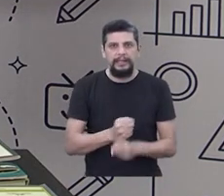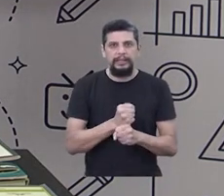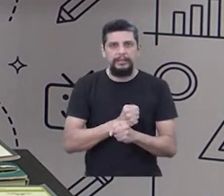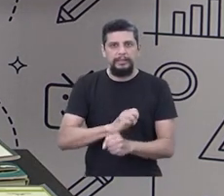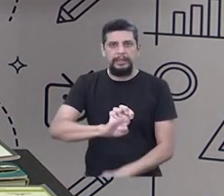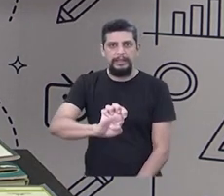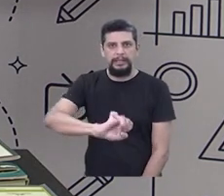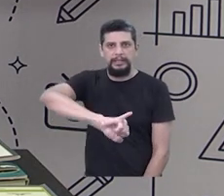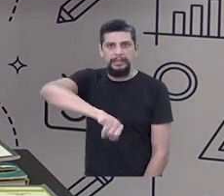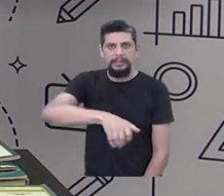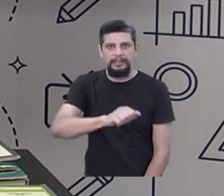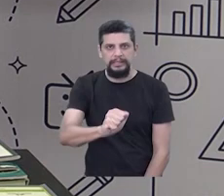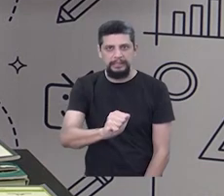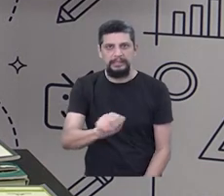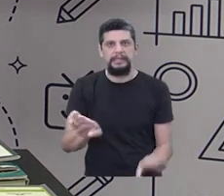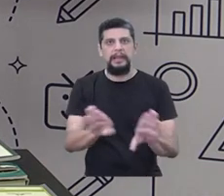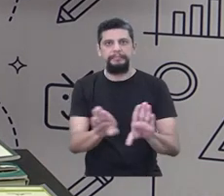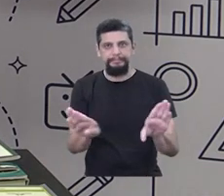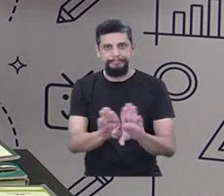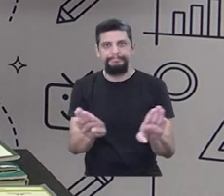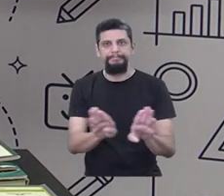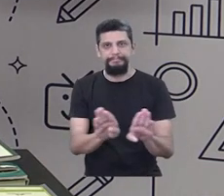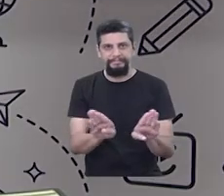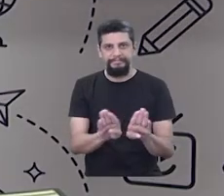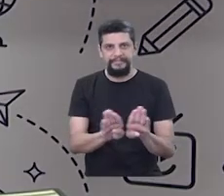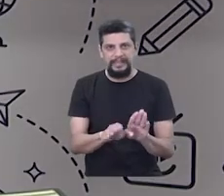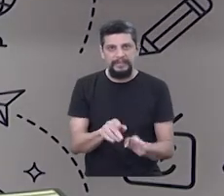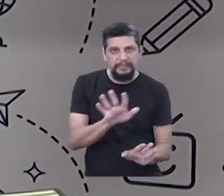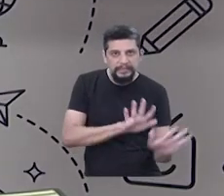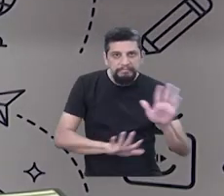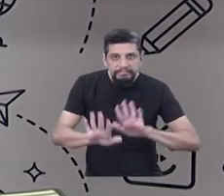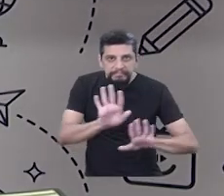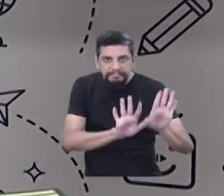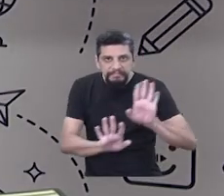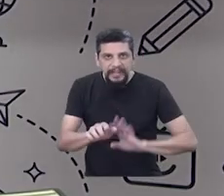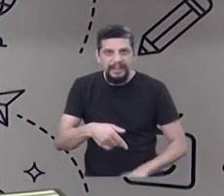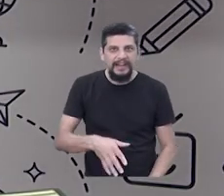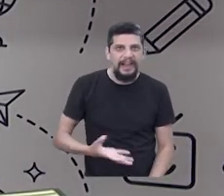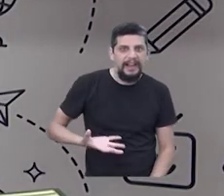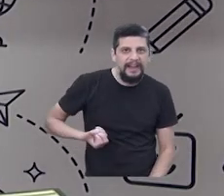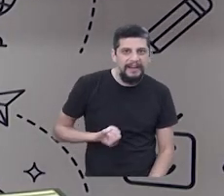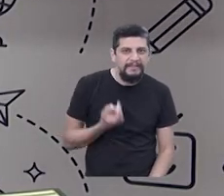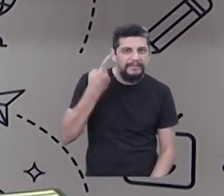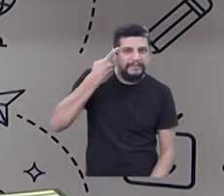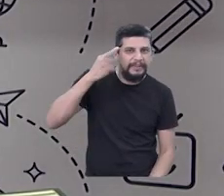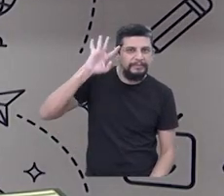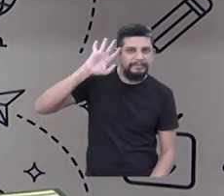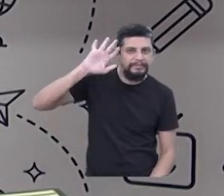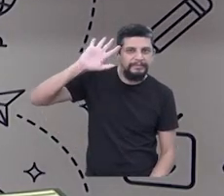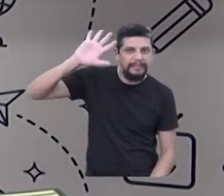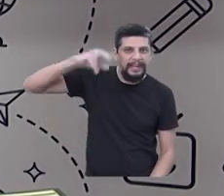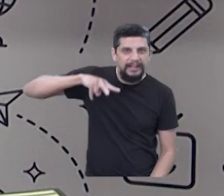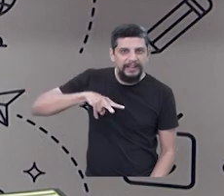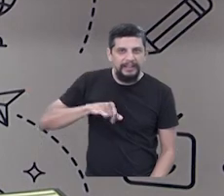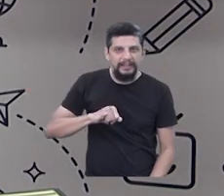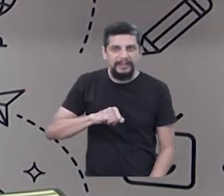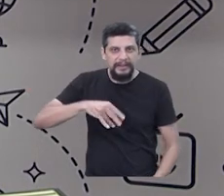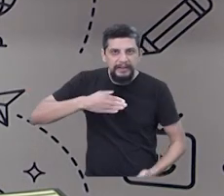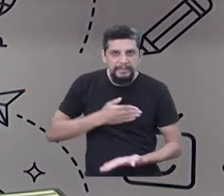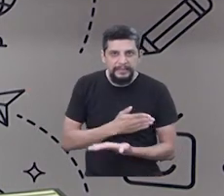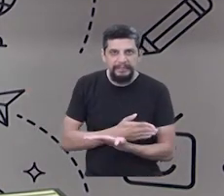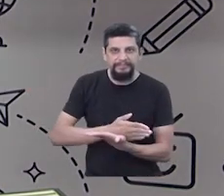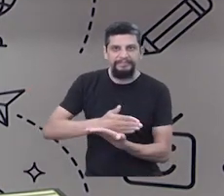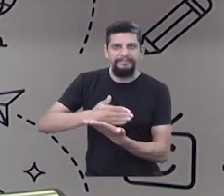Isso mesmo, para a EJA também. Preparados? A viagem